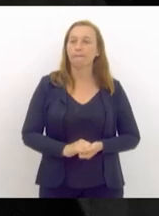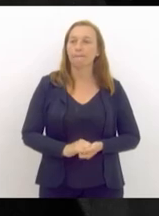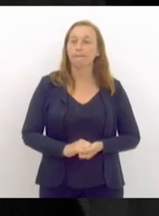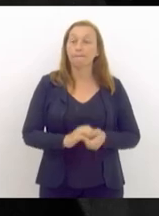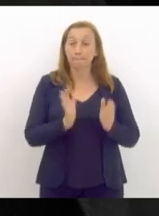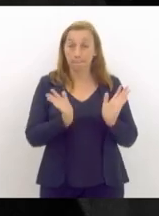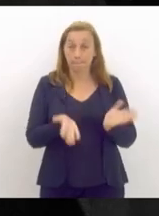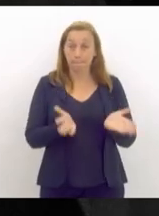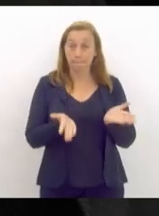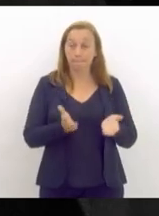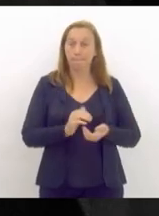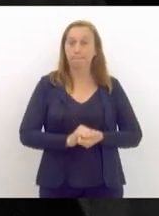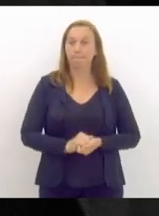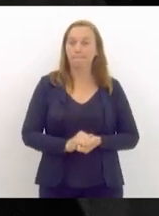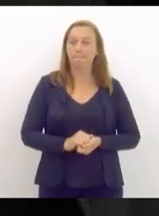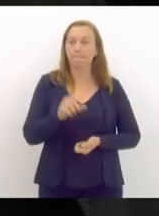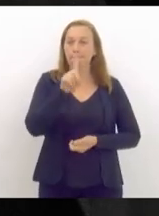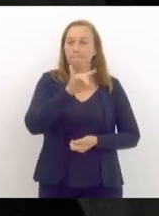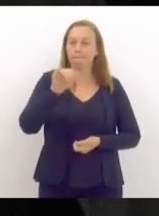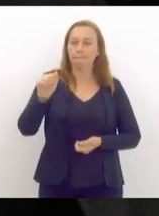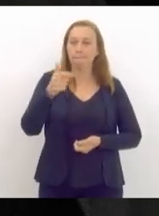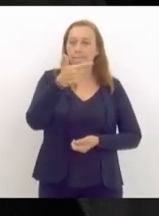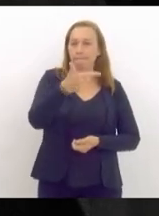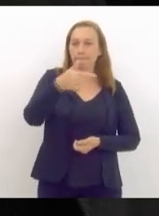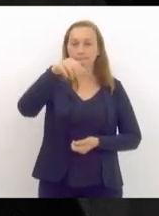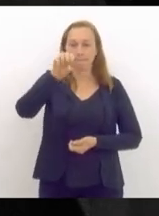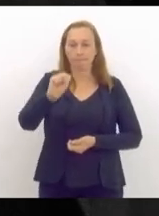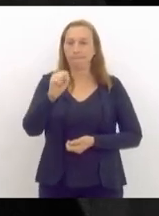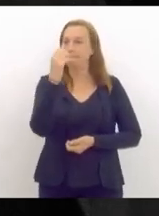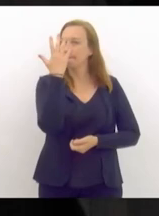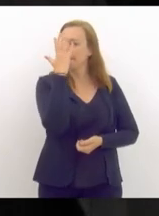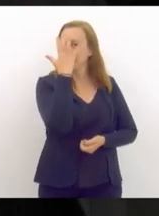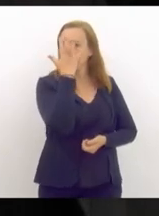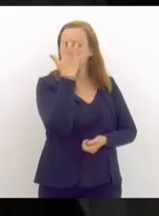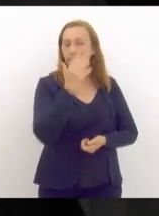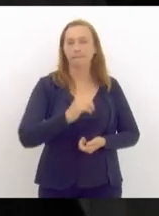Hoje é dia 28 de